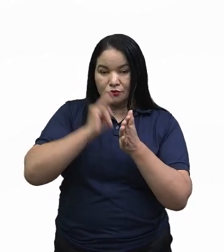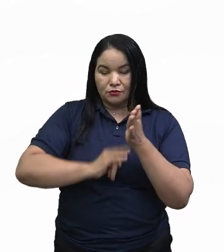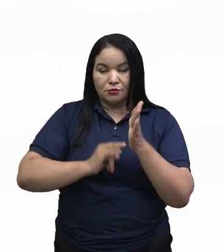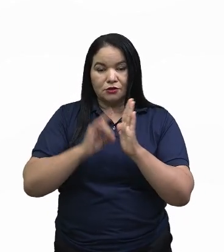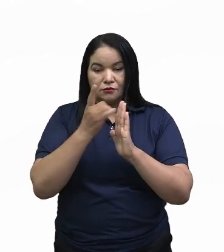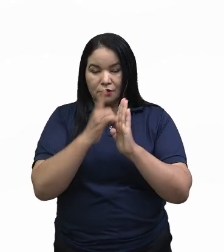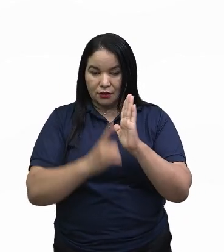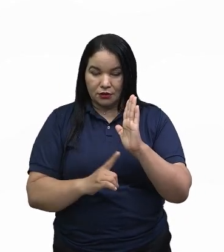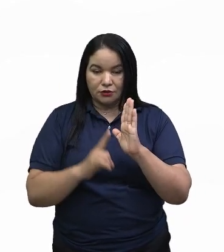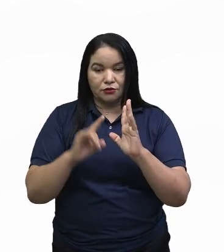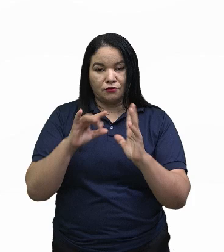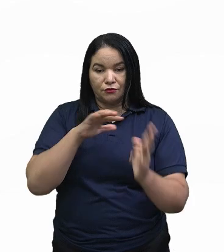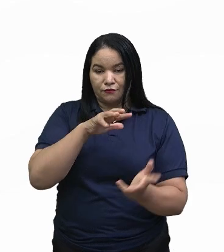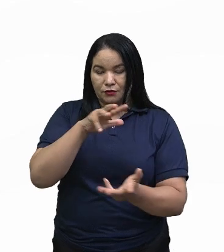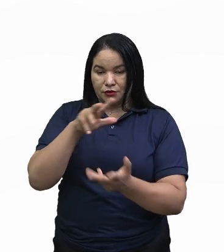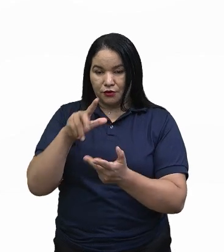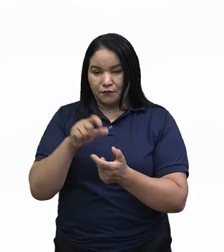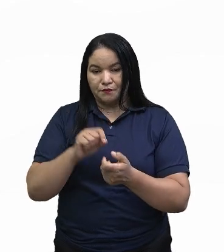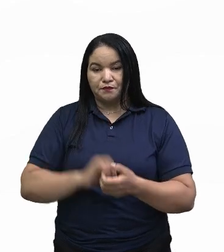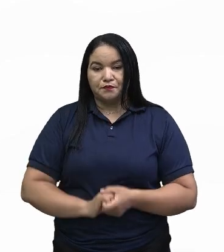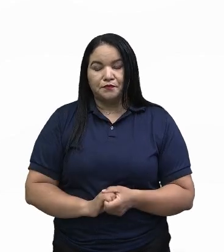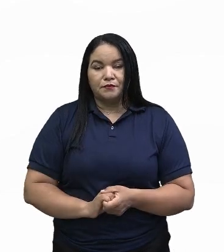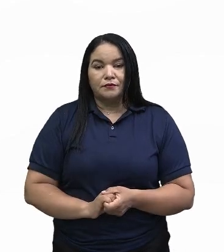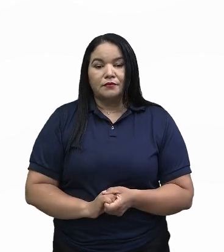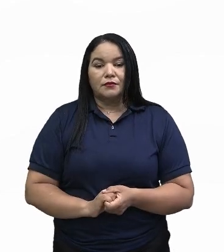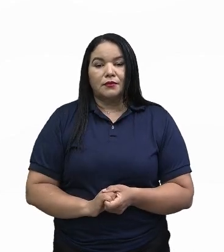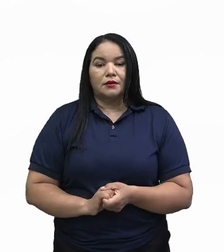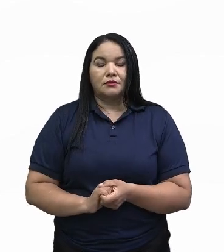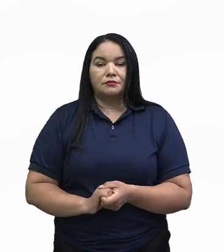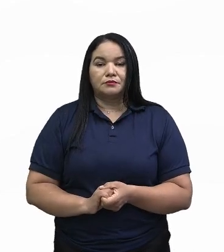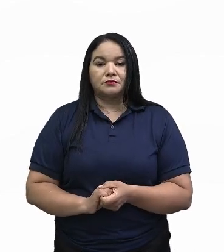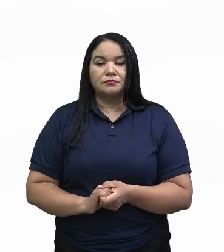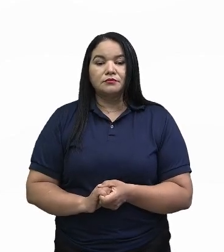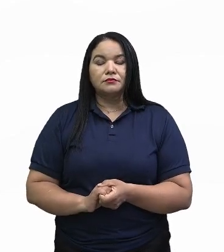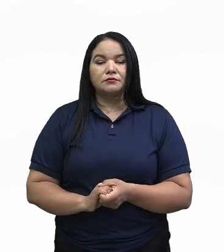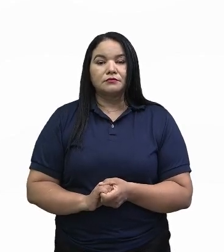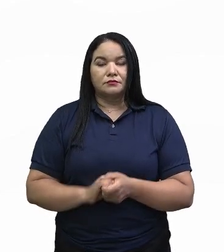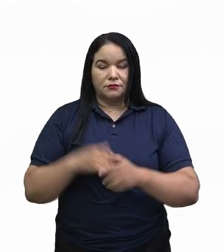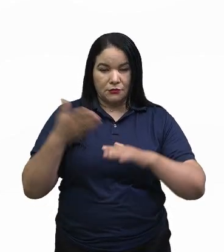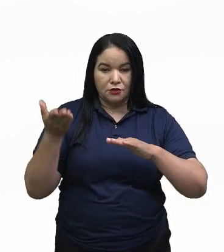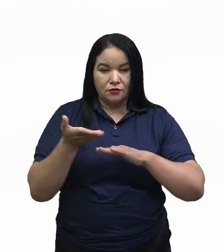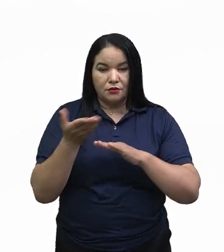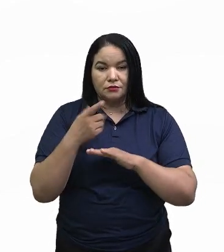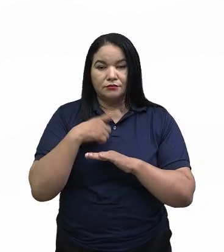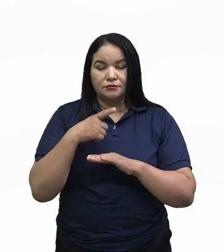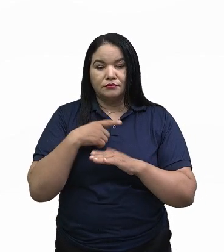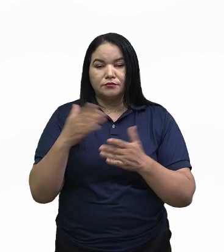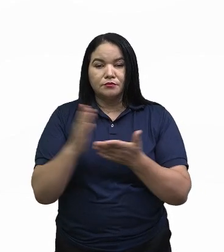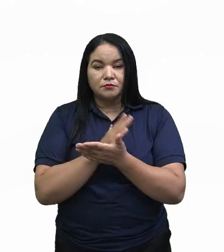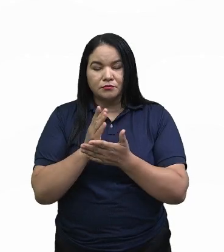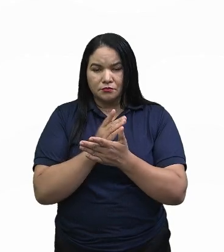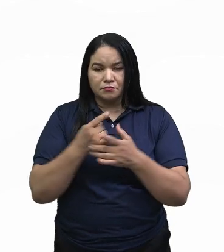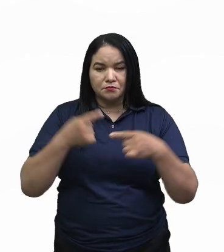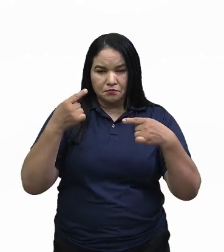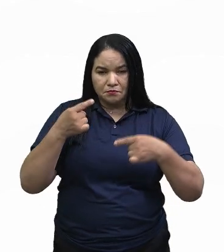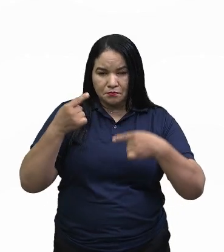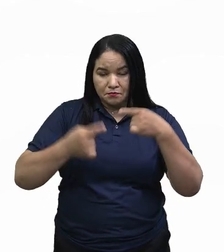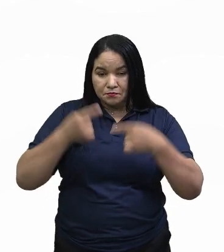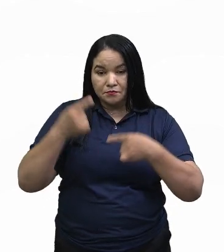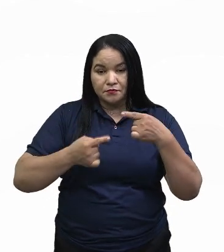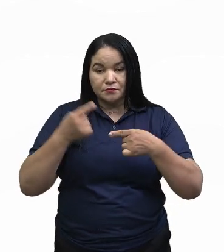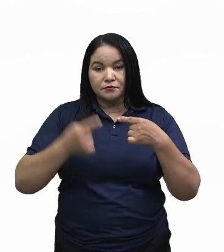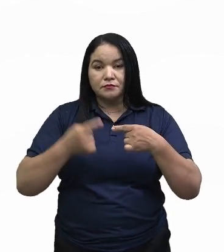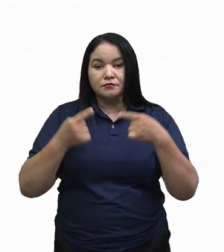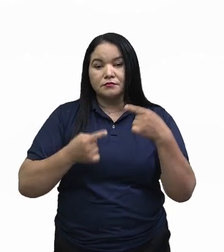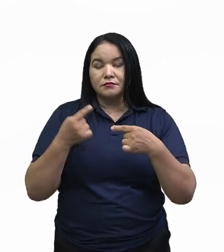né, que na contemporaneidade nós temos conflitos que são